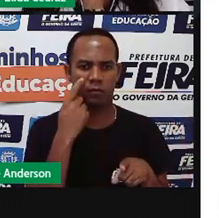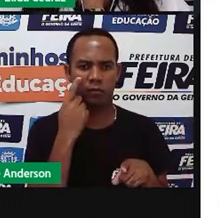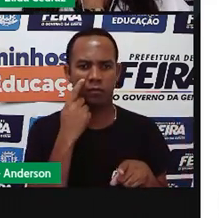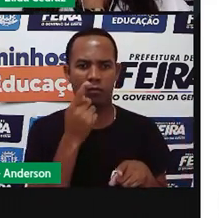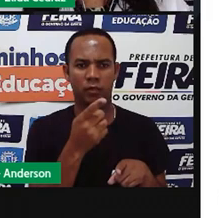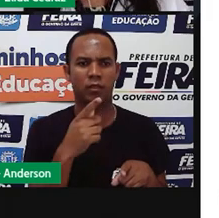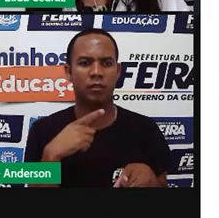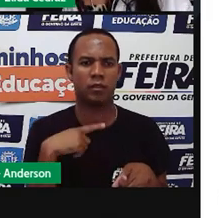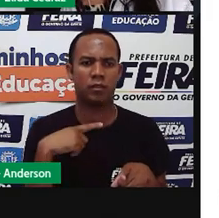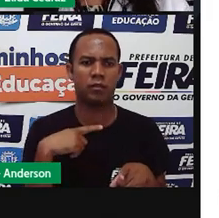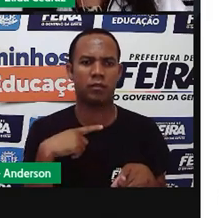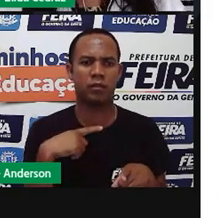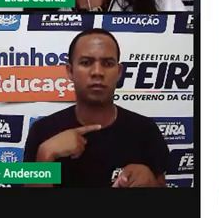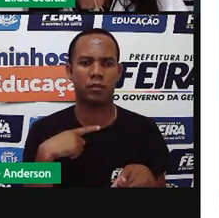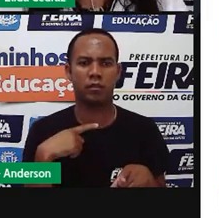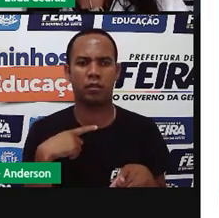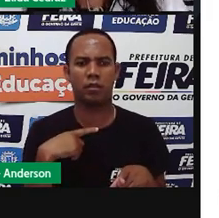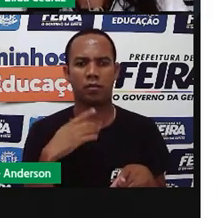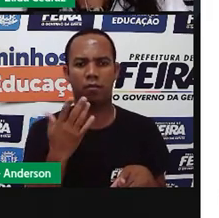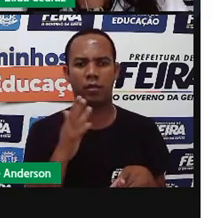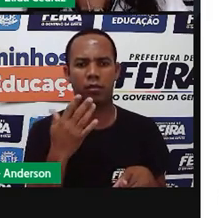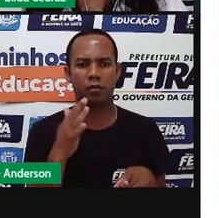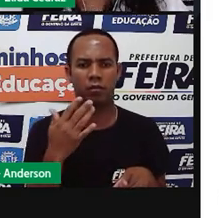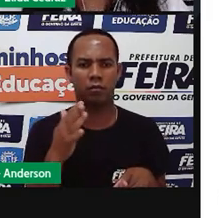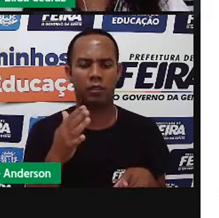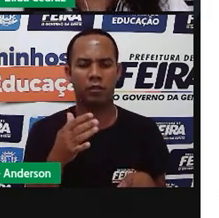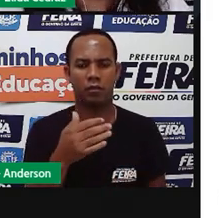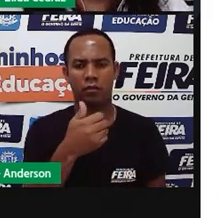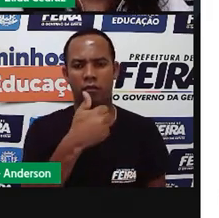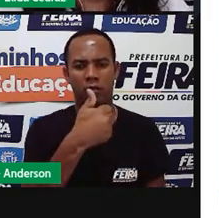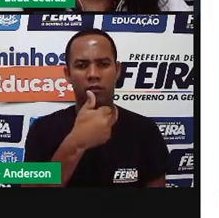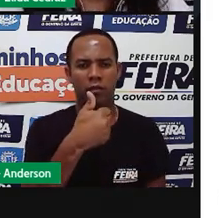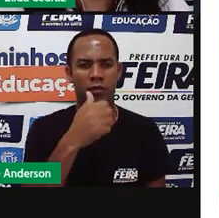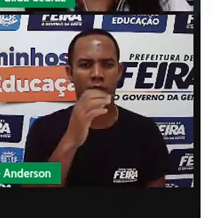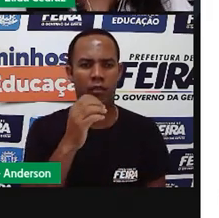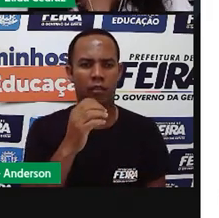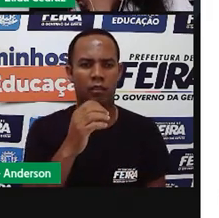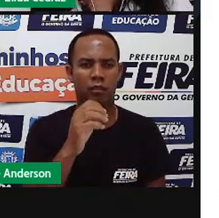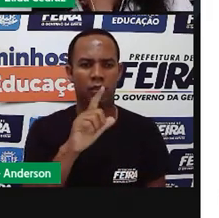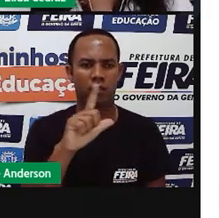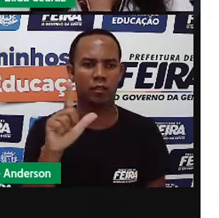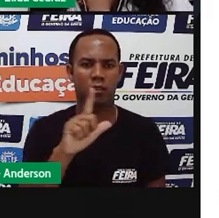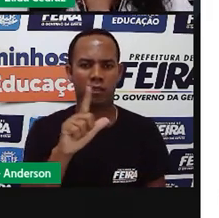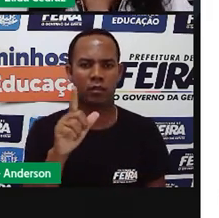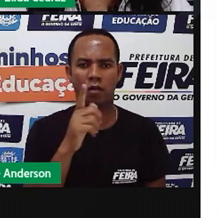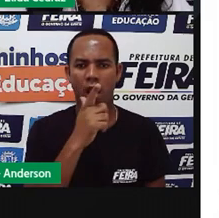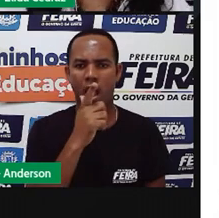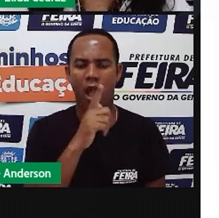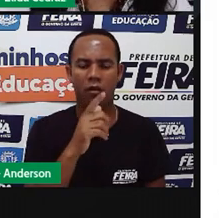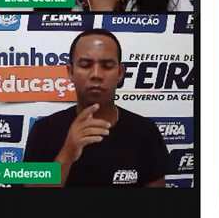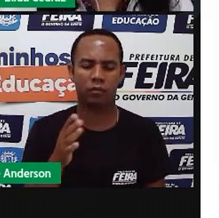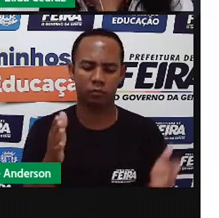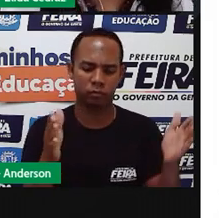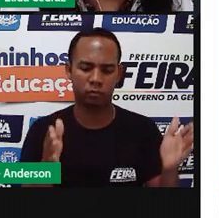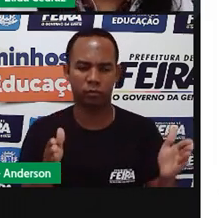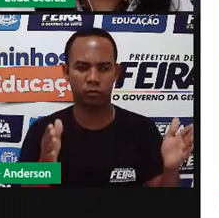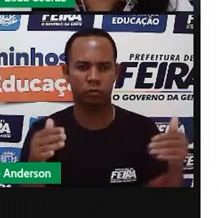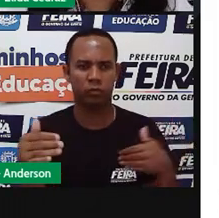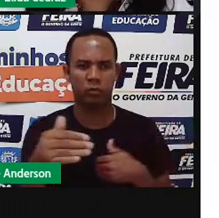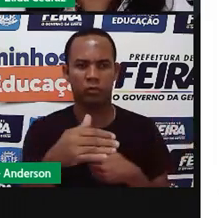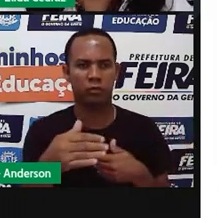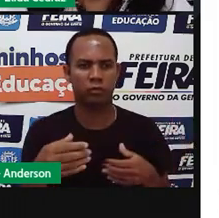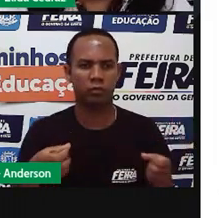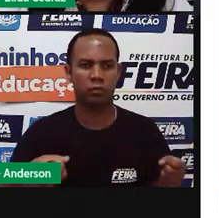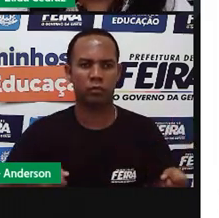bacia tem a capacidade para 10 litros de água. Significa que ali você pode colocar